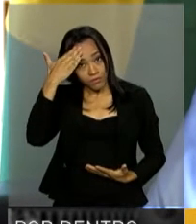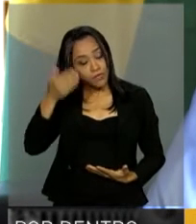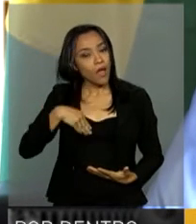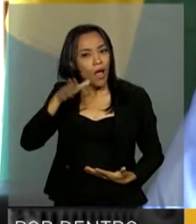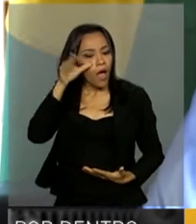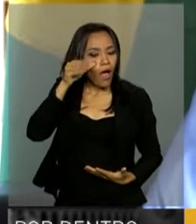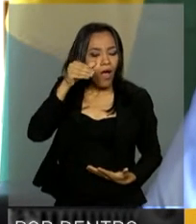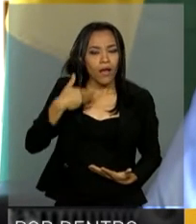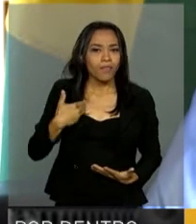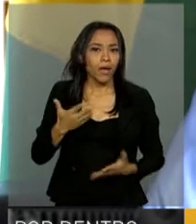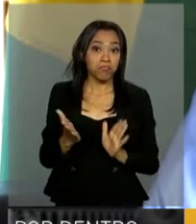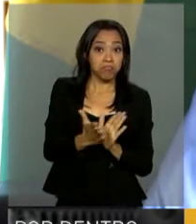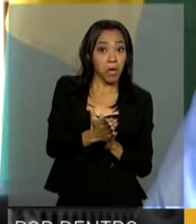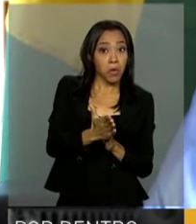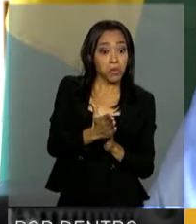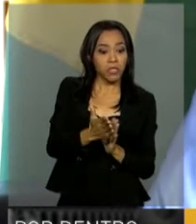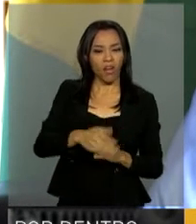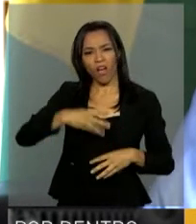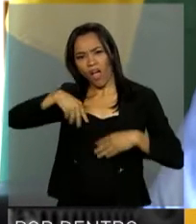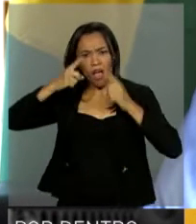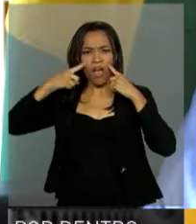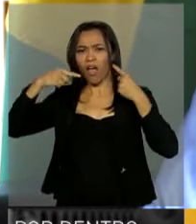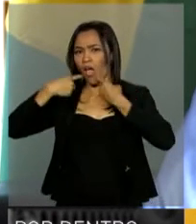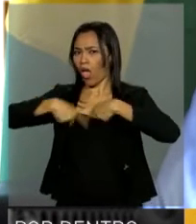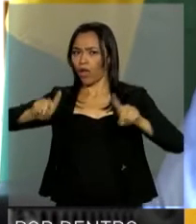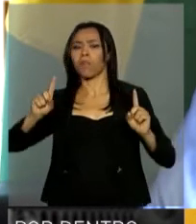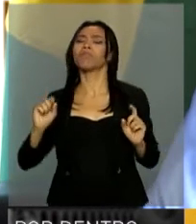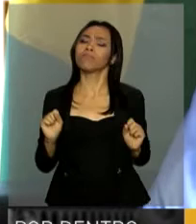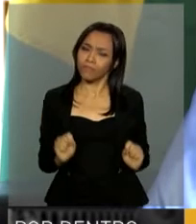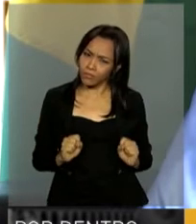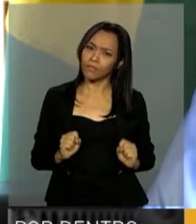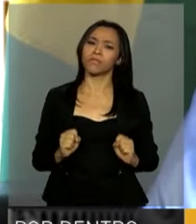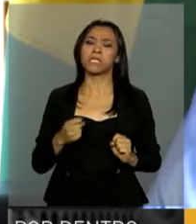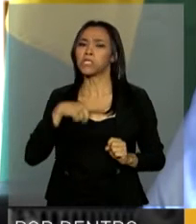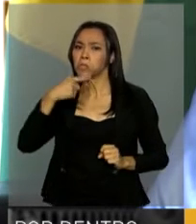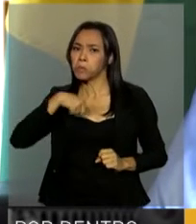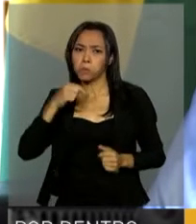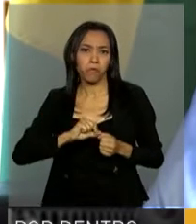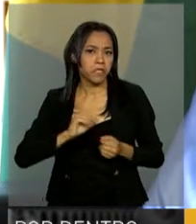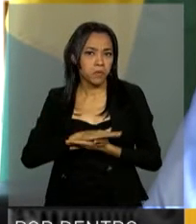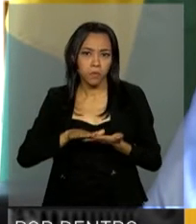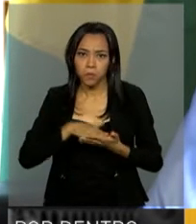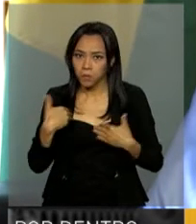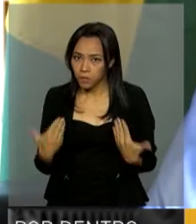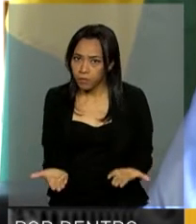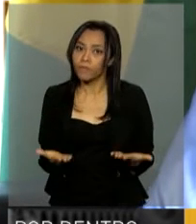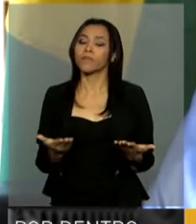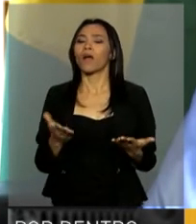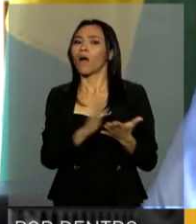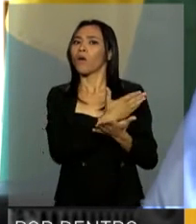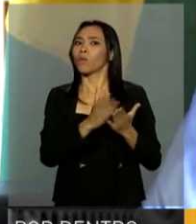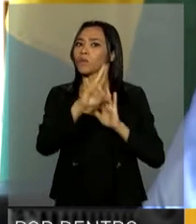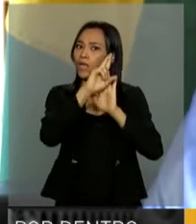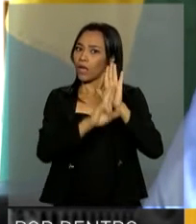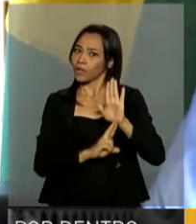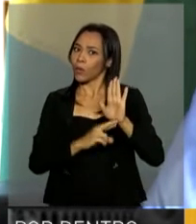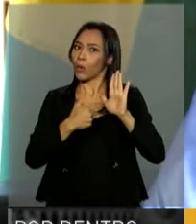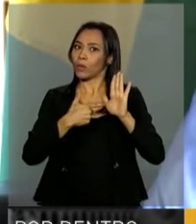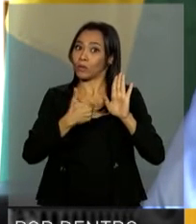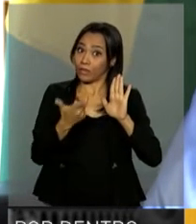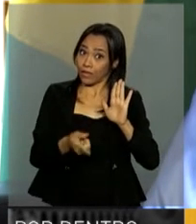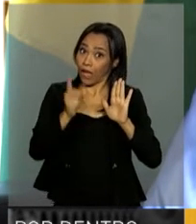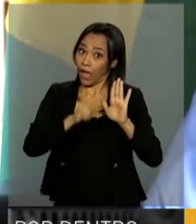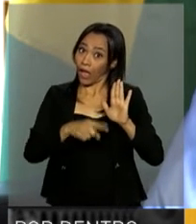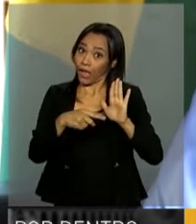engajar para aplaudir ou para se indignar, se o trabalho não tiver sido feito. Alguns relatórios serão meritórios para a